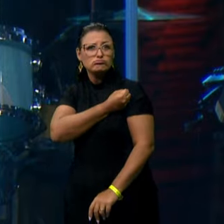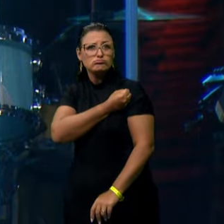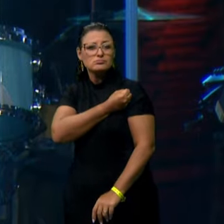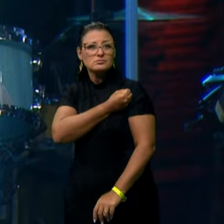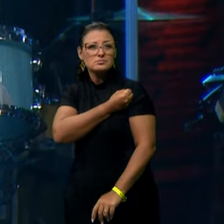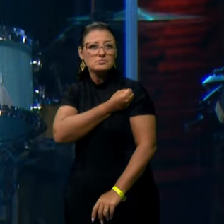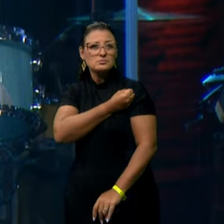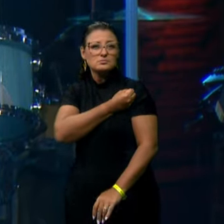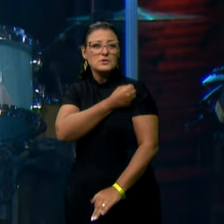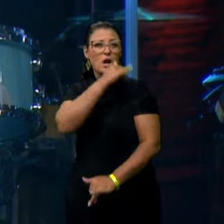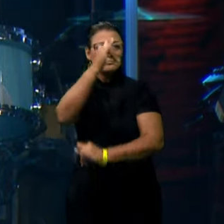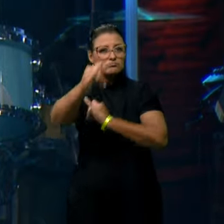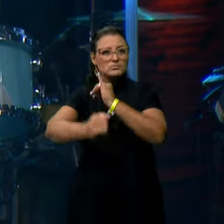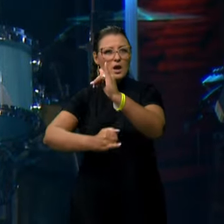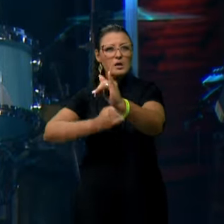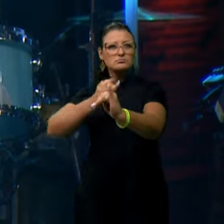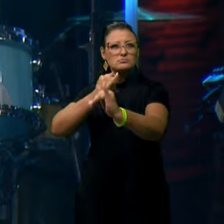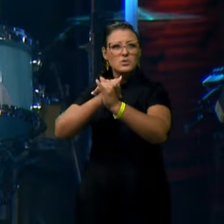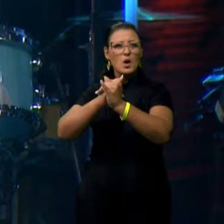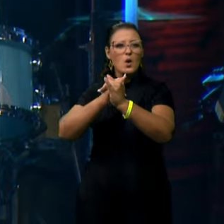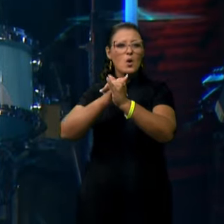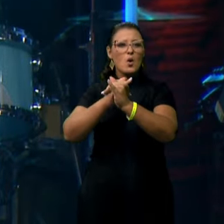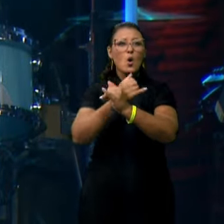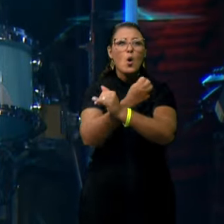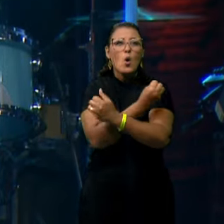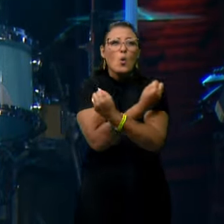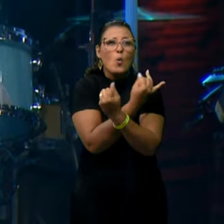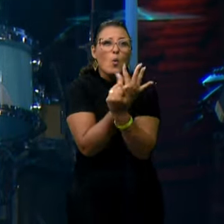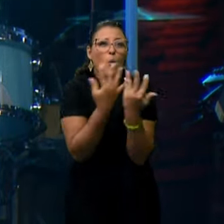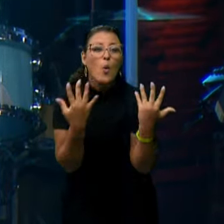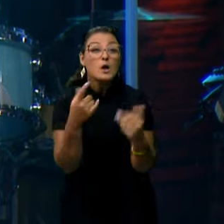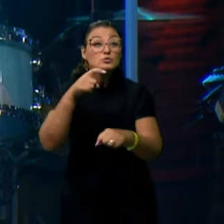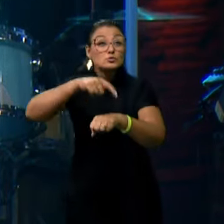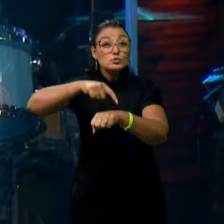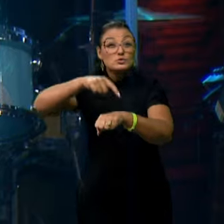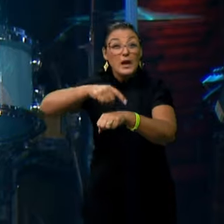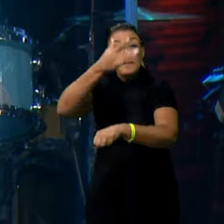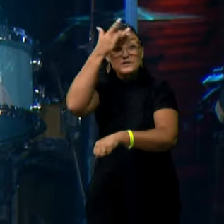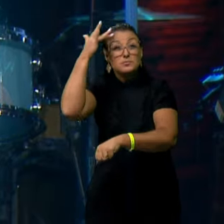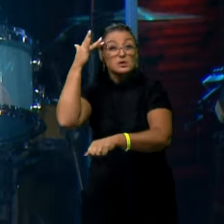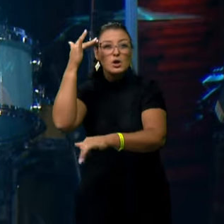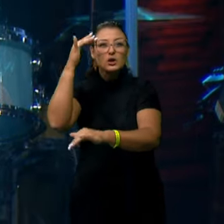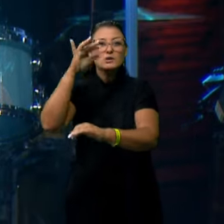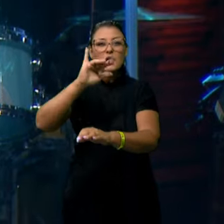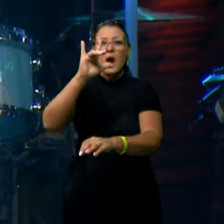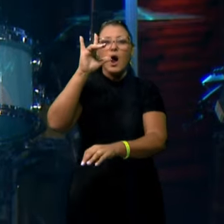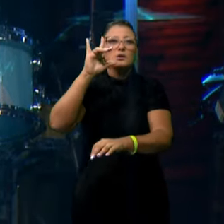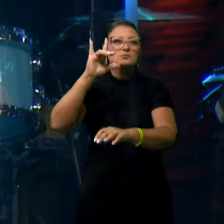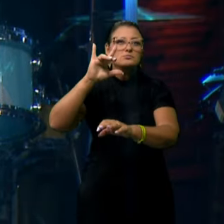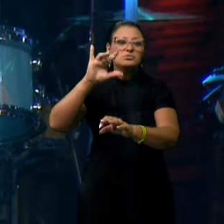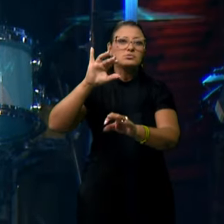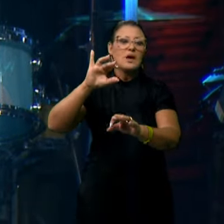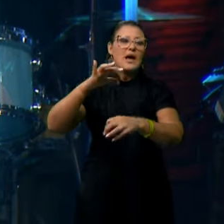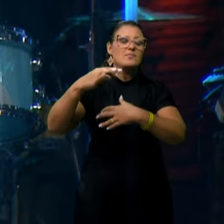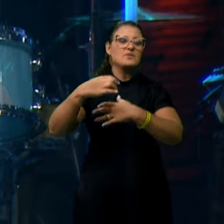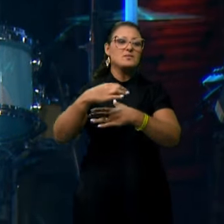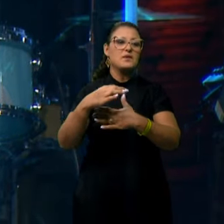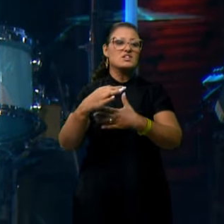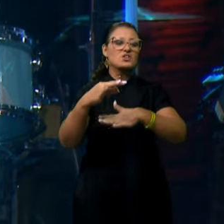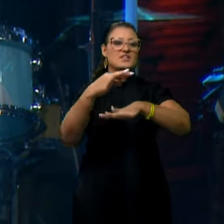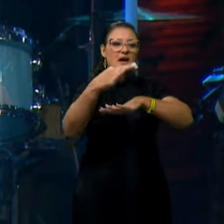da mídias sociais quantas pessoas gastam por dia Isso é número você pode pesquisar matemática simples é só uma de quantas horas e minutos